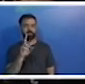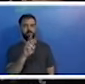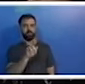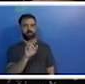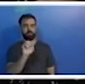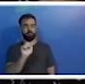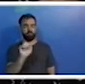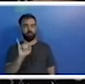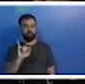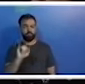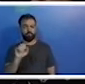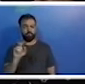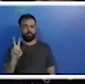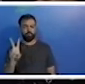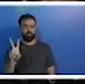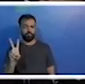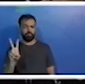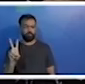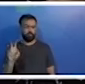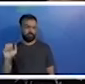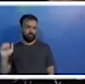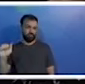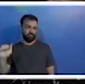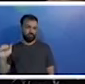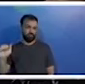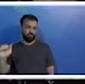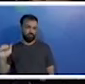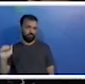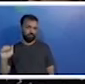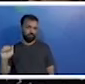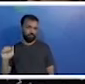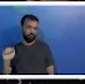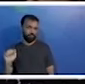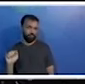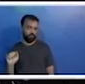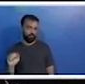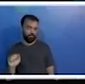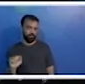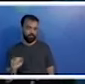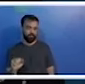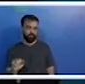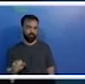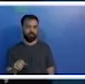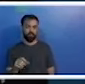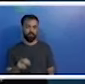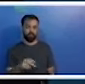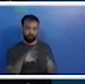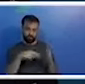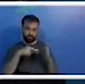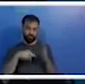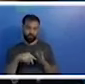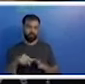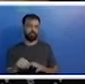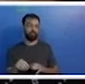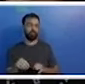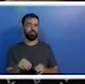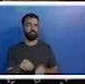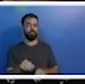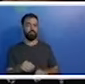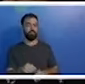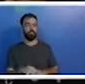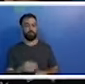vamos hi-v Raisa termina com a vamos ver o que nós escrevamos